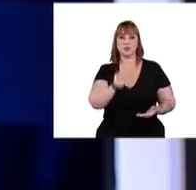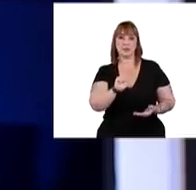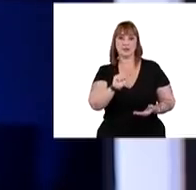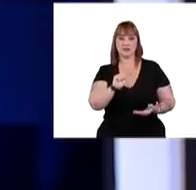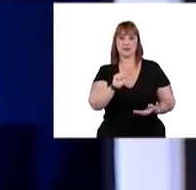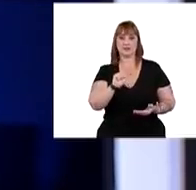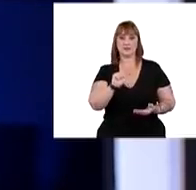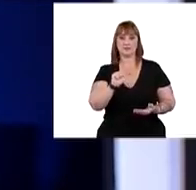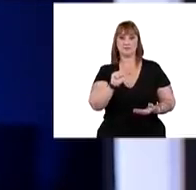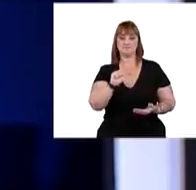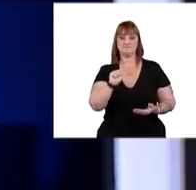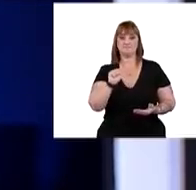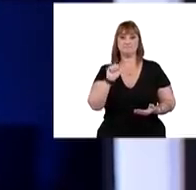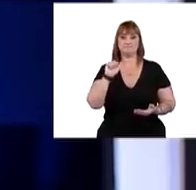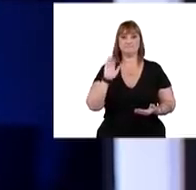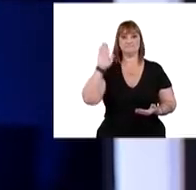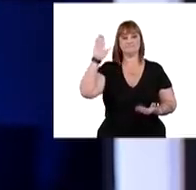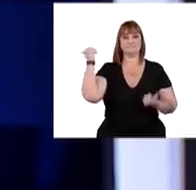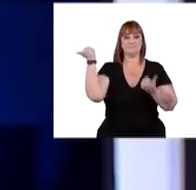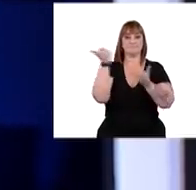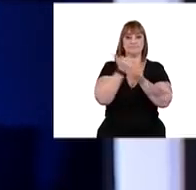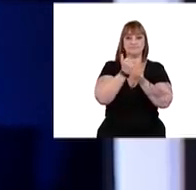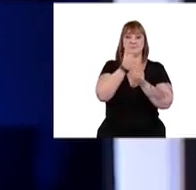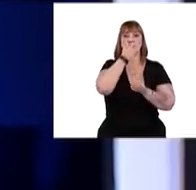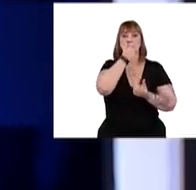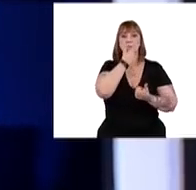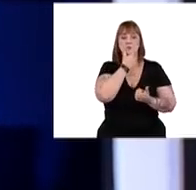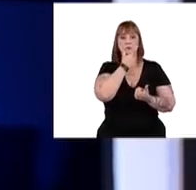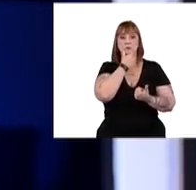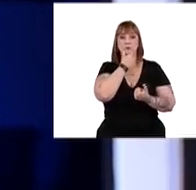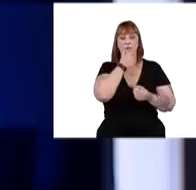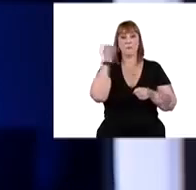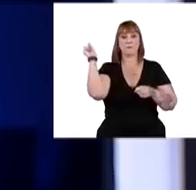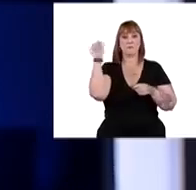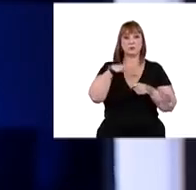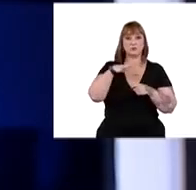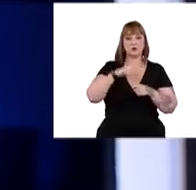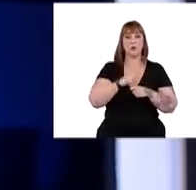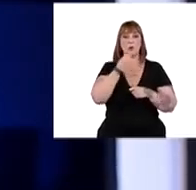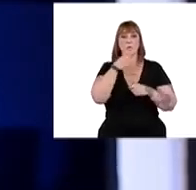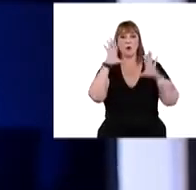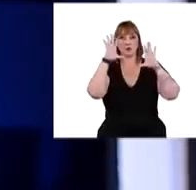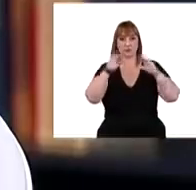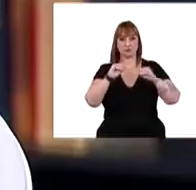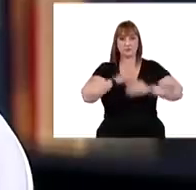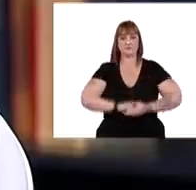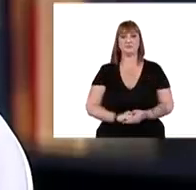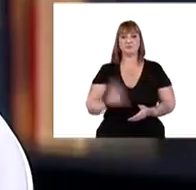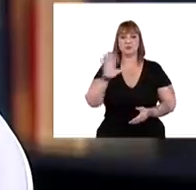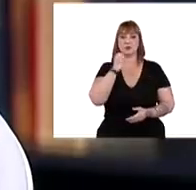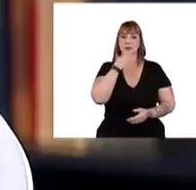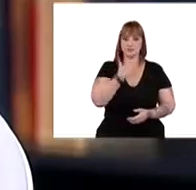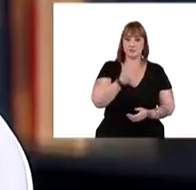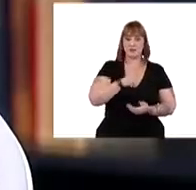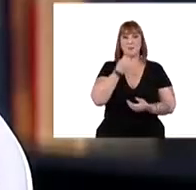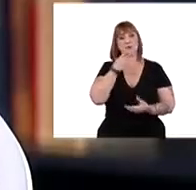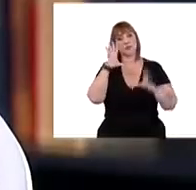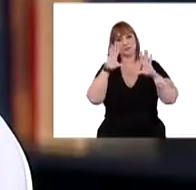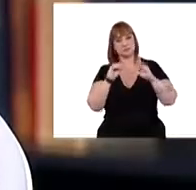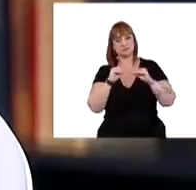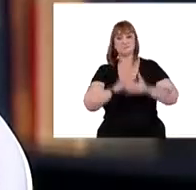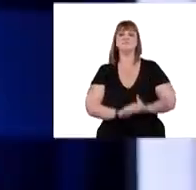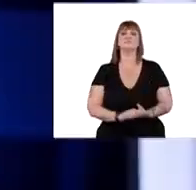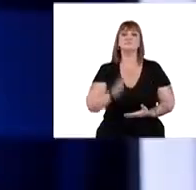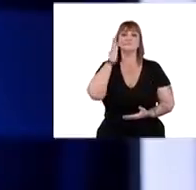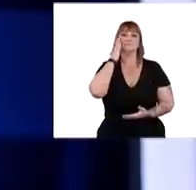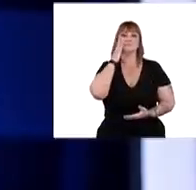Guajajara, candidata a vice na chapa com Guilherme Boulos do PSOL. Muito boa noite, candidata. Olá, Mariana, boa noite. Eu